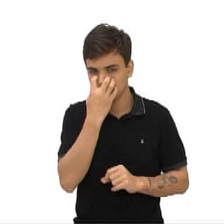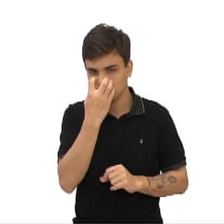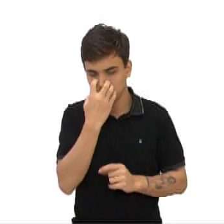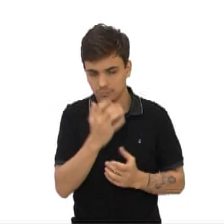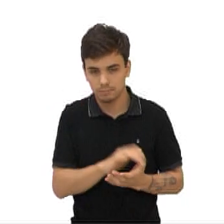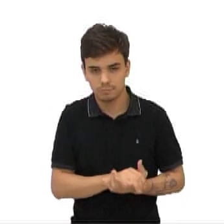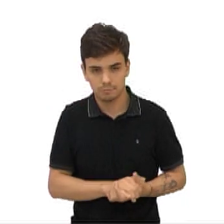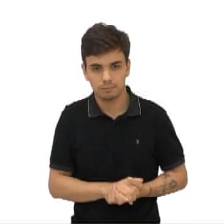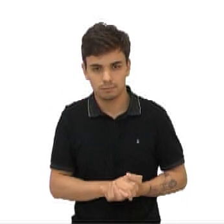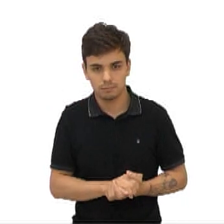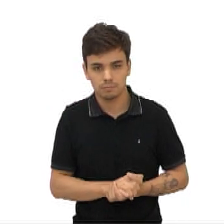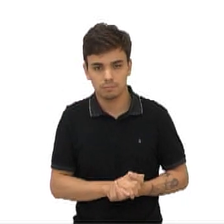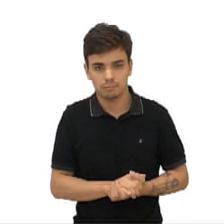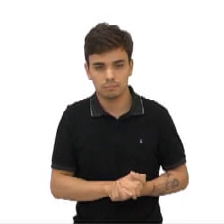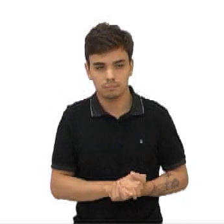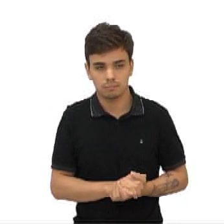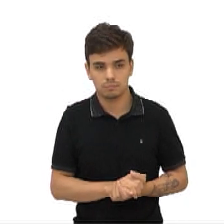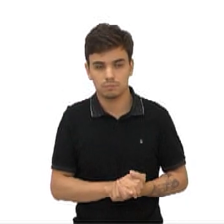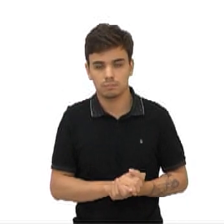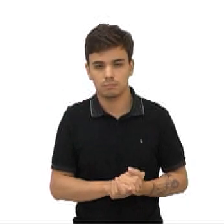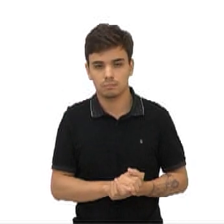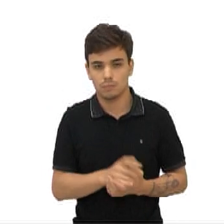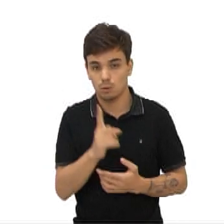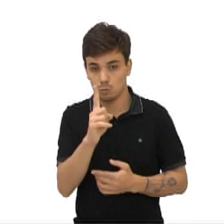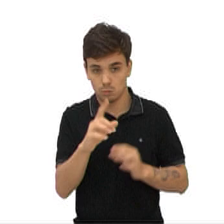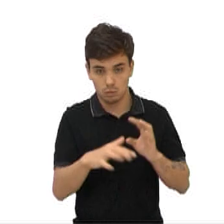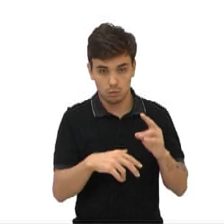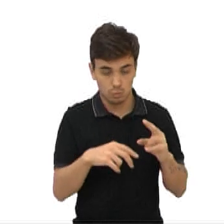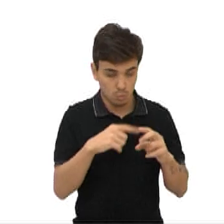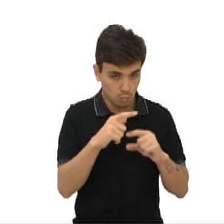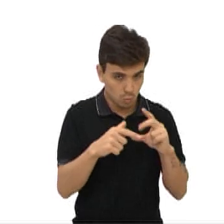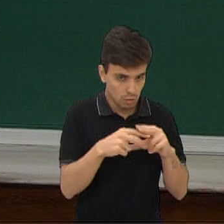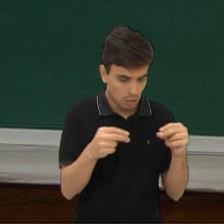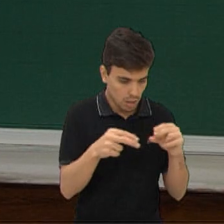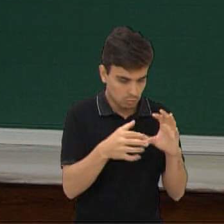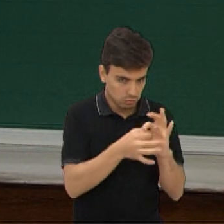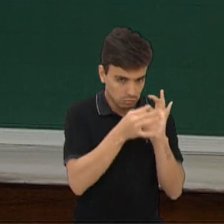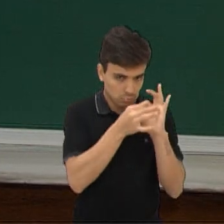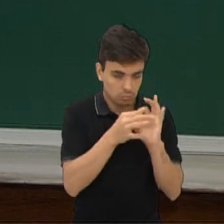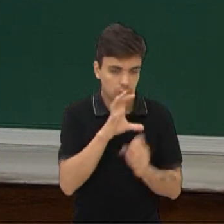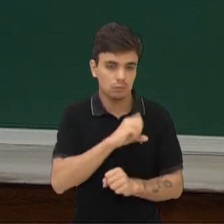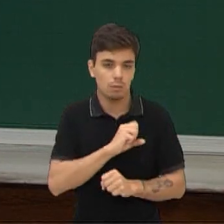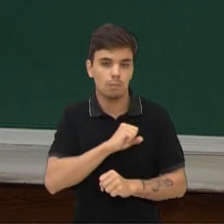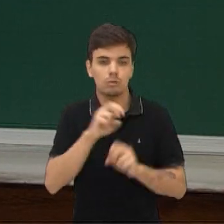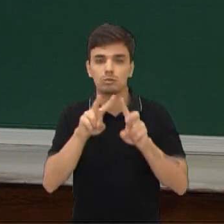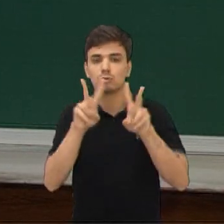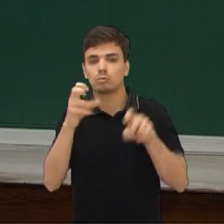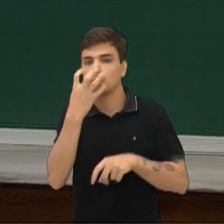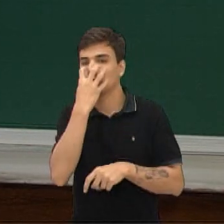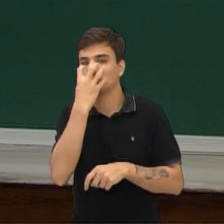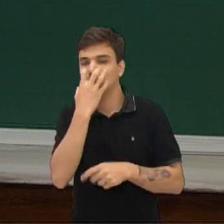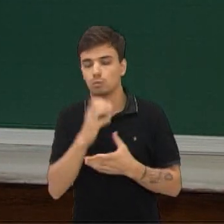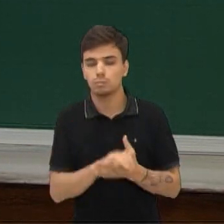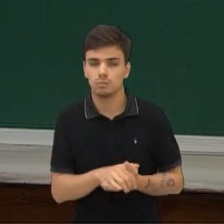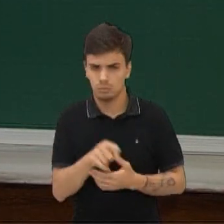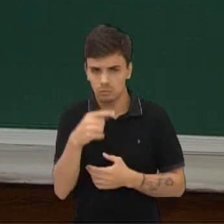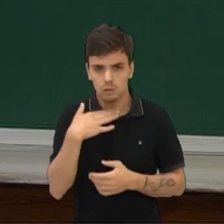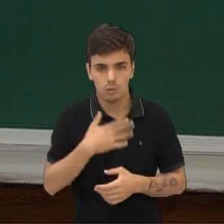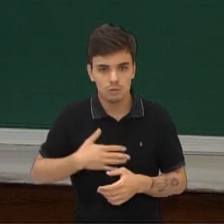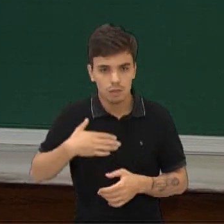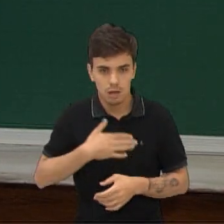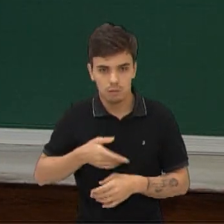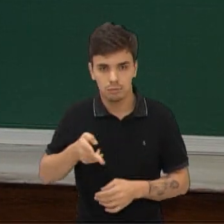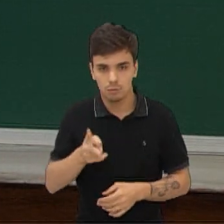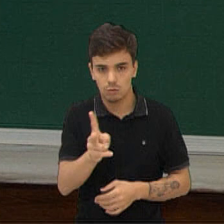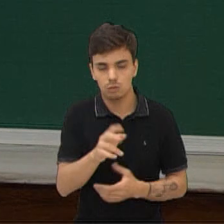A resposta D, um laço de amor, é sobre um cãozinho. Vamos ver então? Gostaram? Vamos